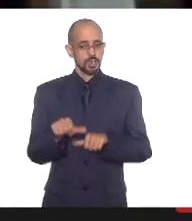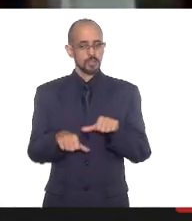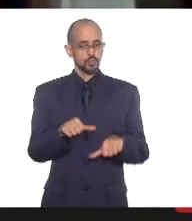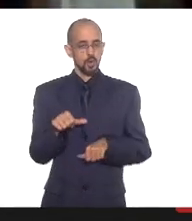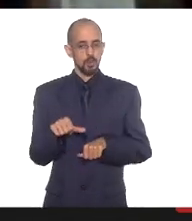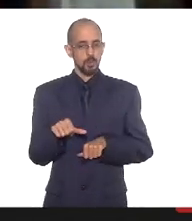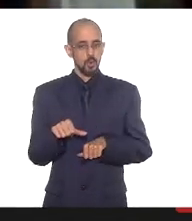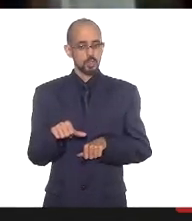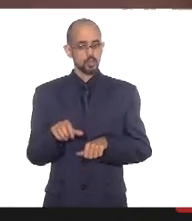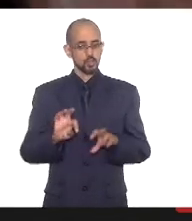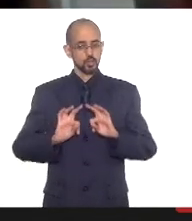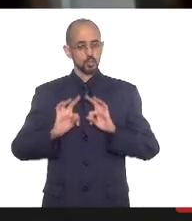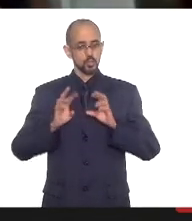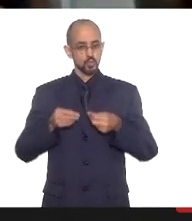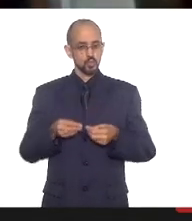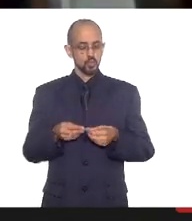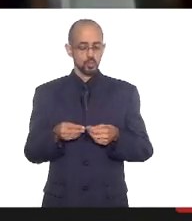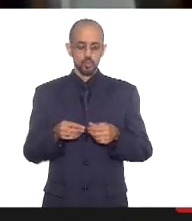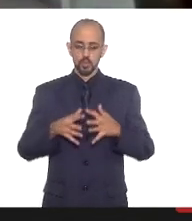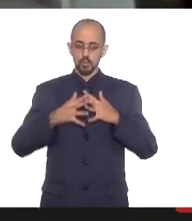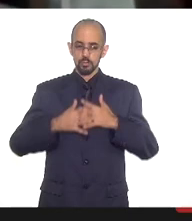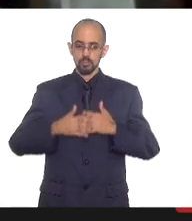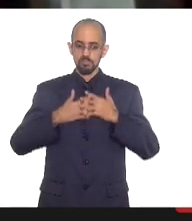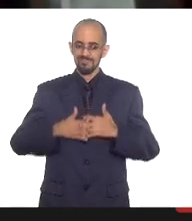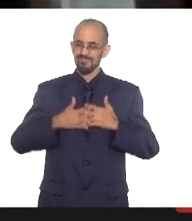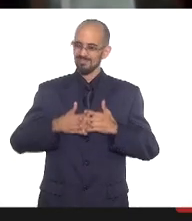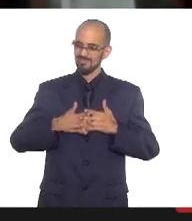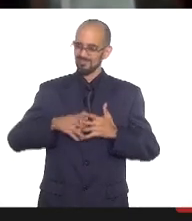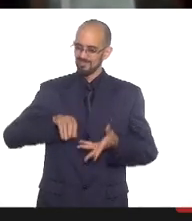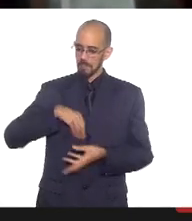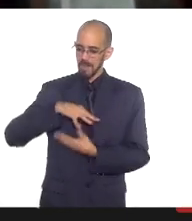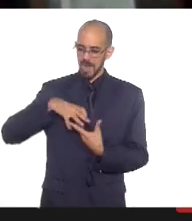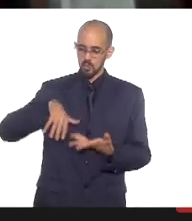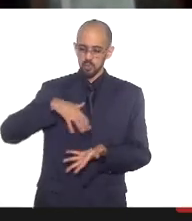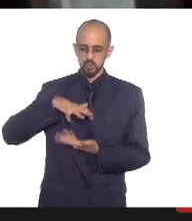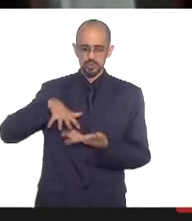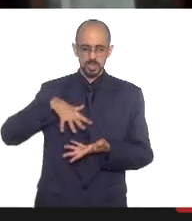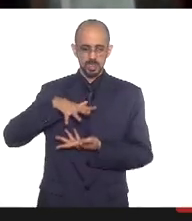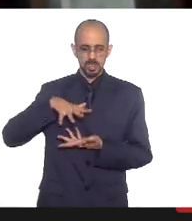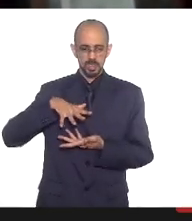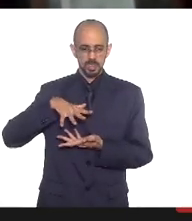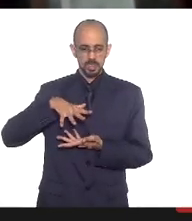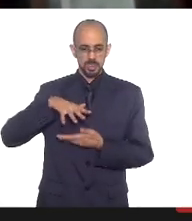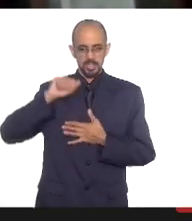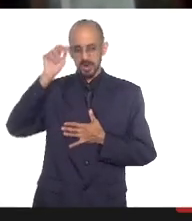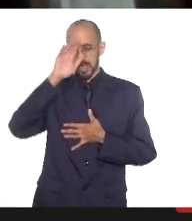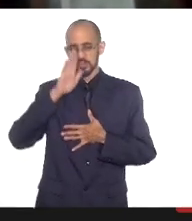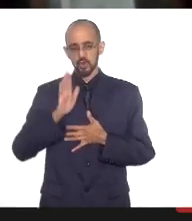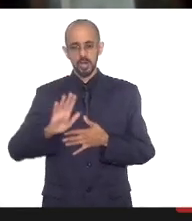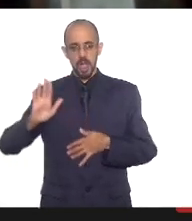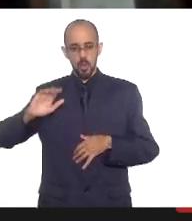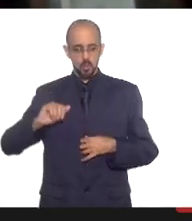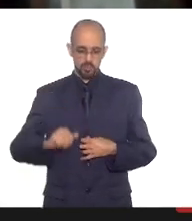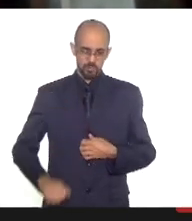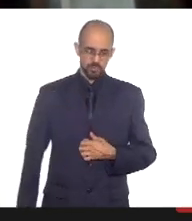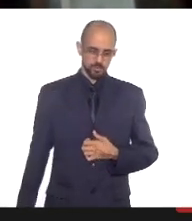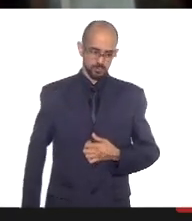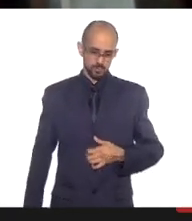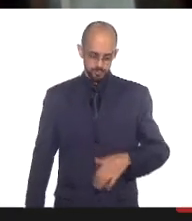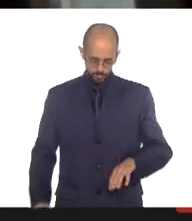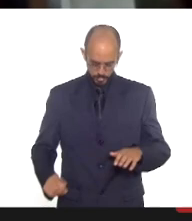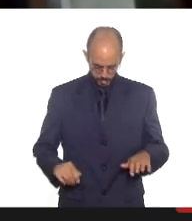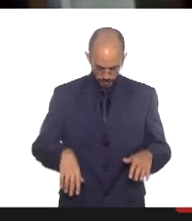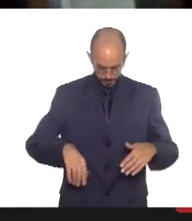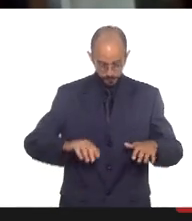tudo uma grande celeuma Grande Debate a nível Nacional né E aí